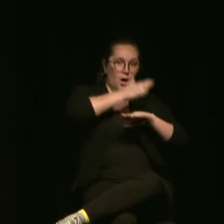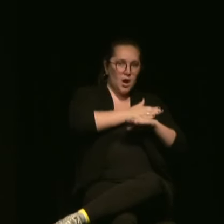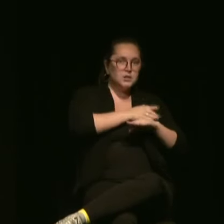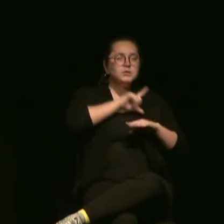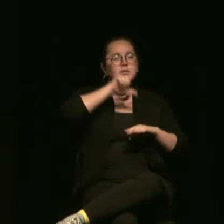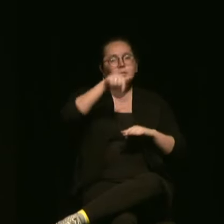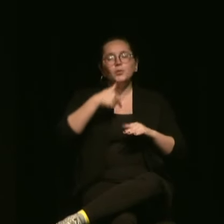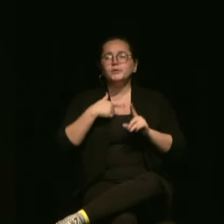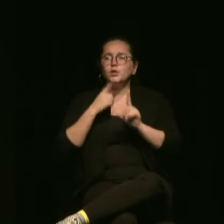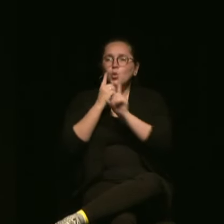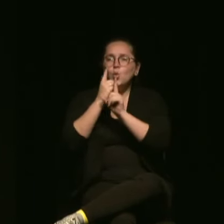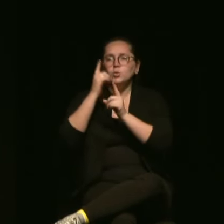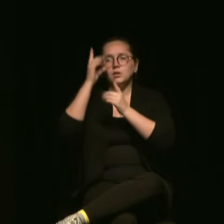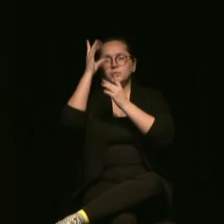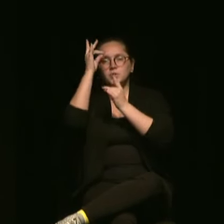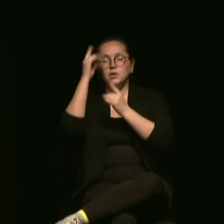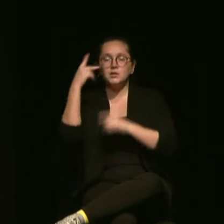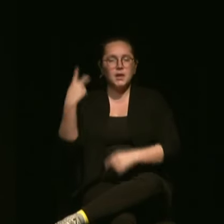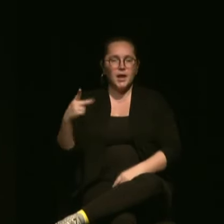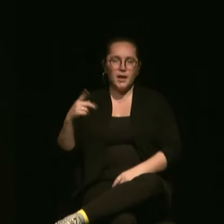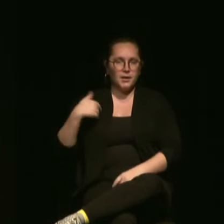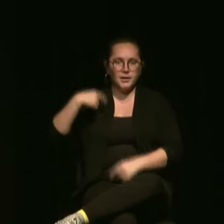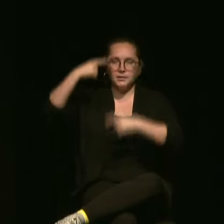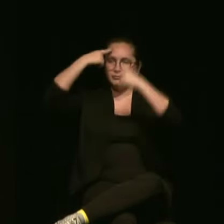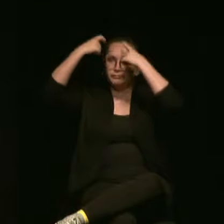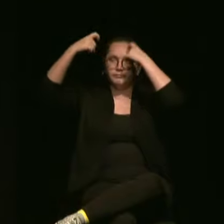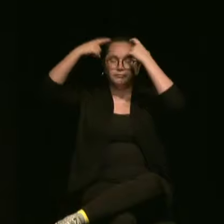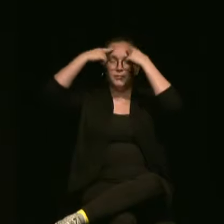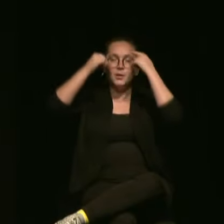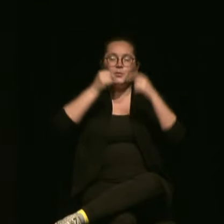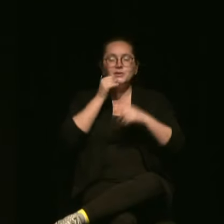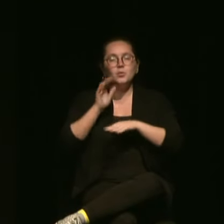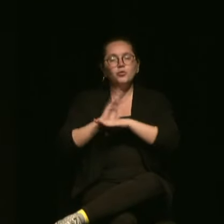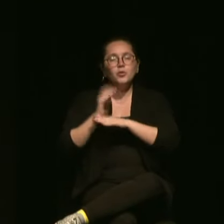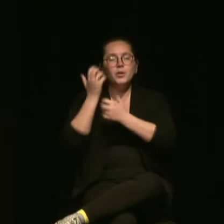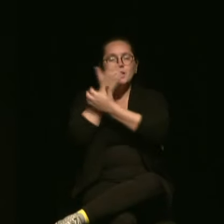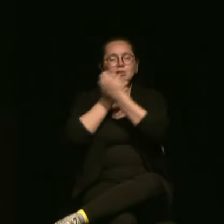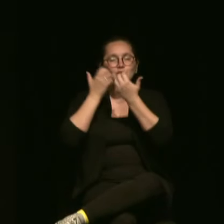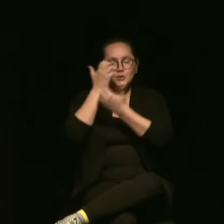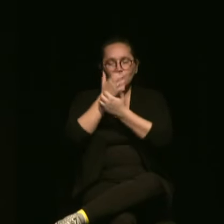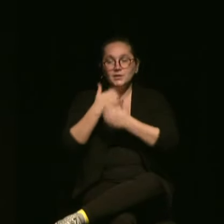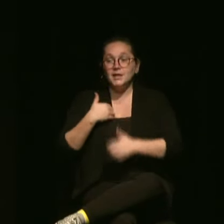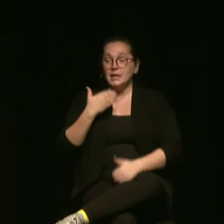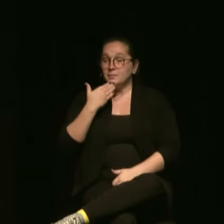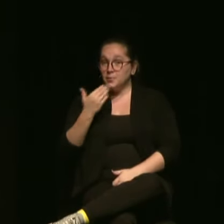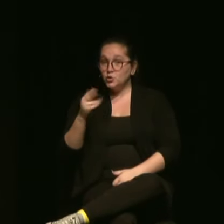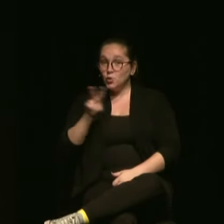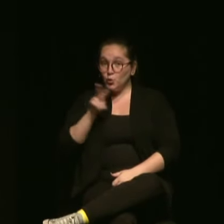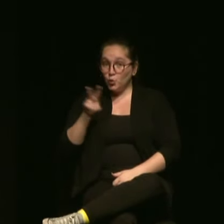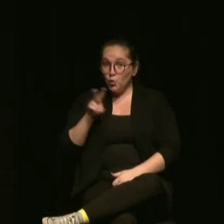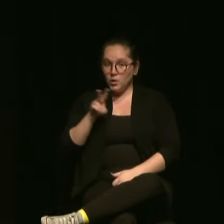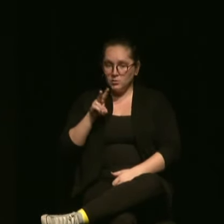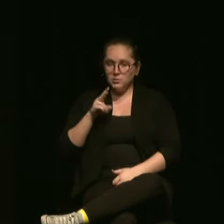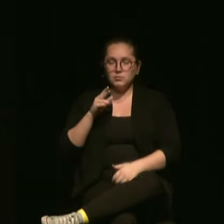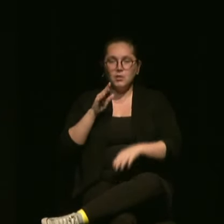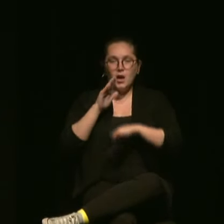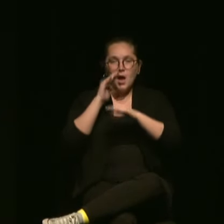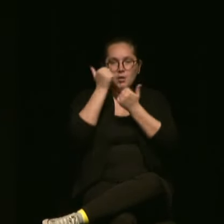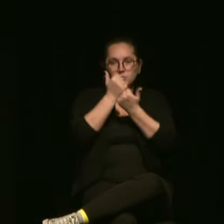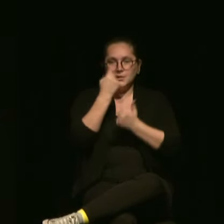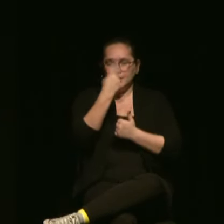os personagens, isso era sempre uma ideia dele. Canções, por exemplo, ele mandou duas assistentes dele para pontos assim,